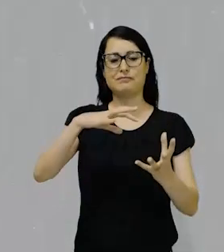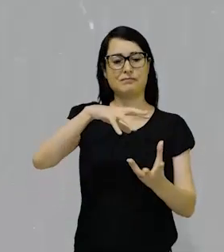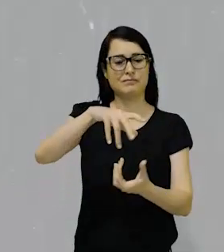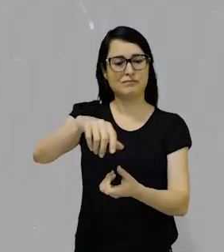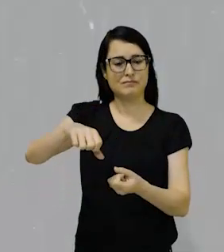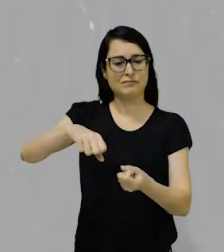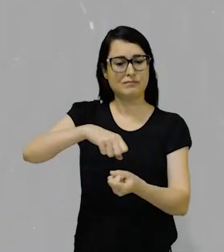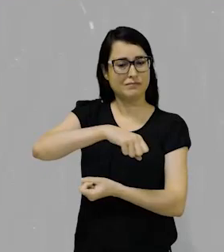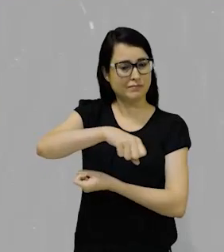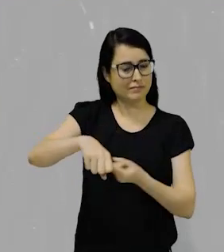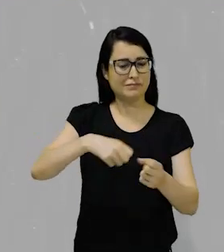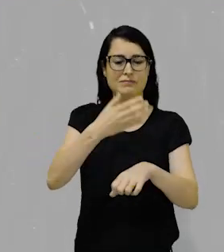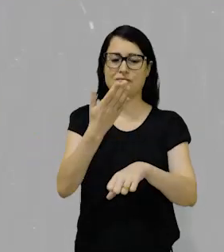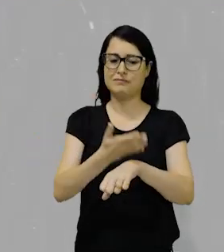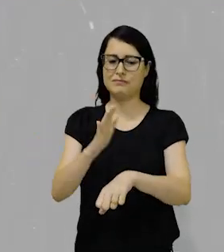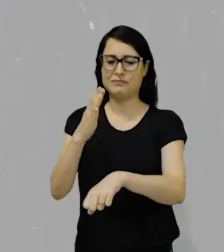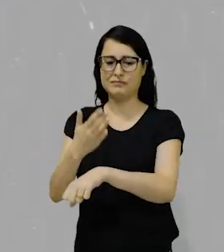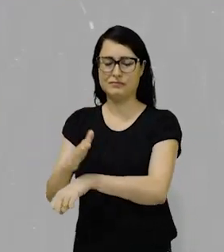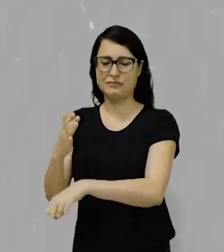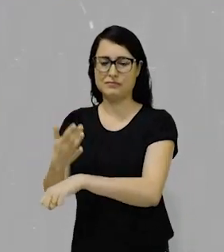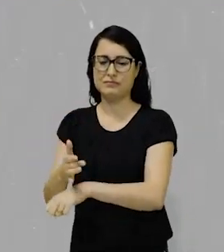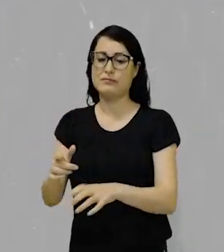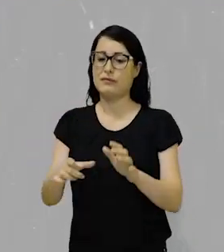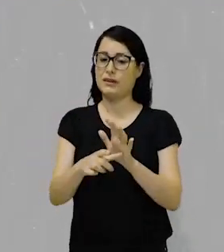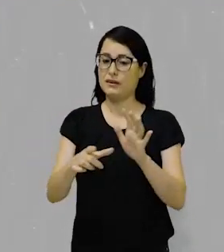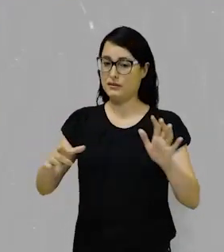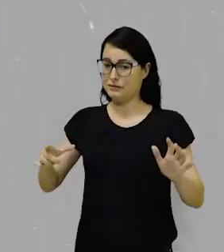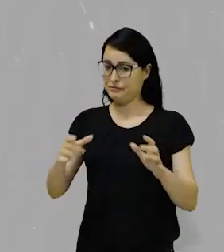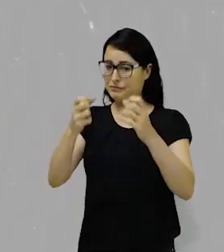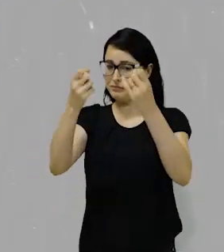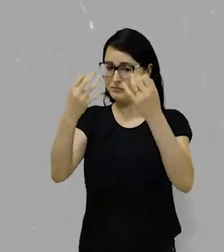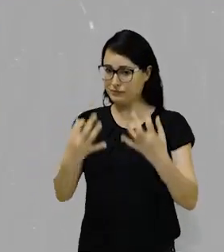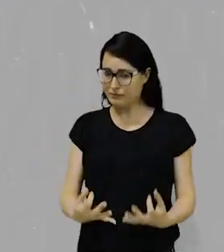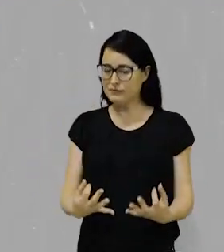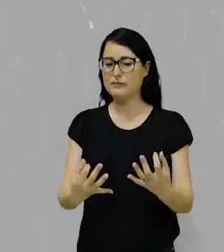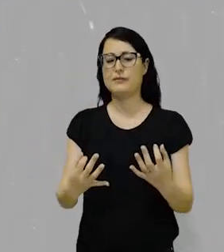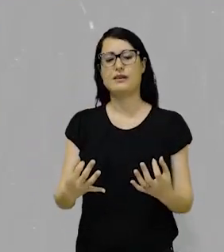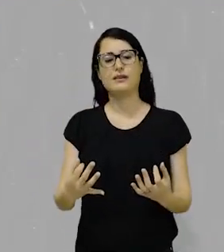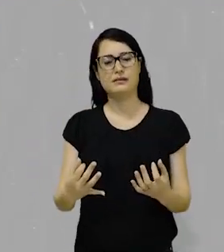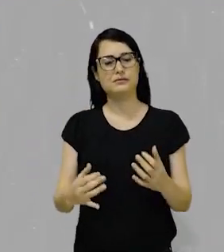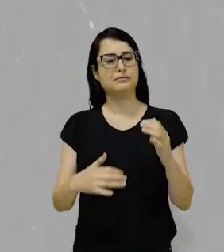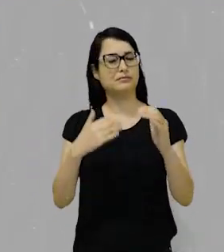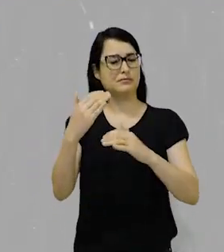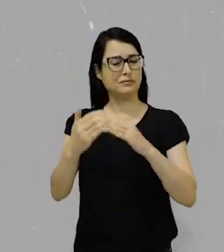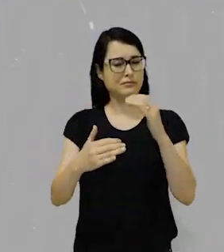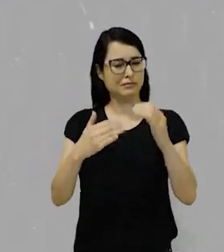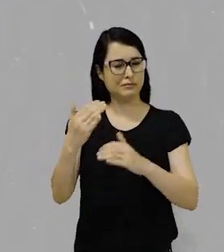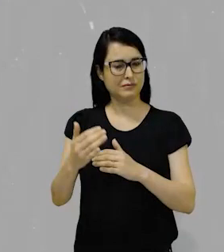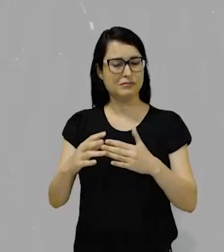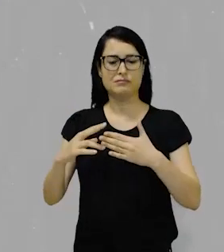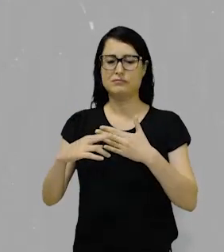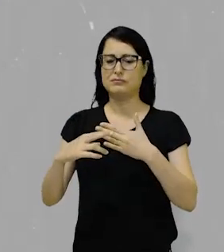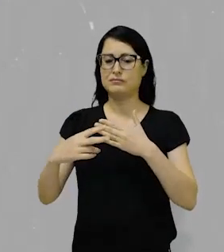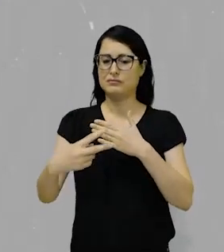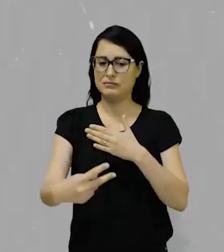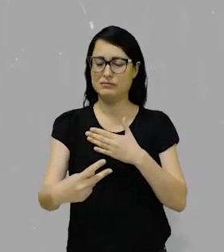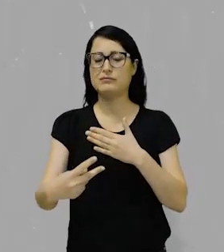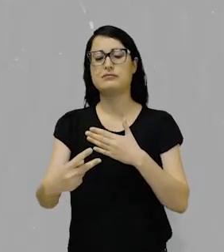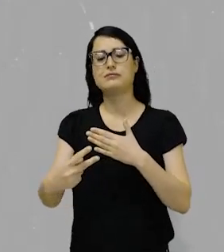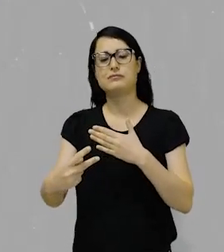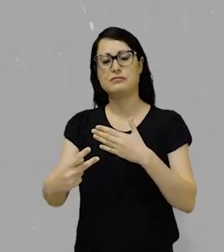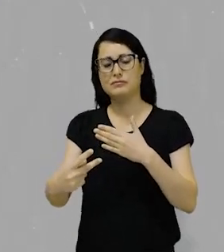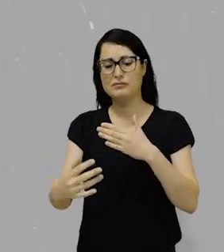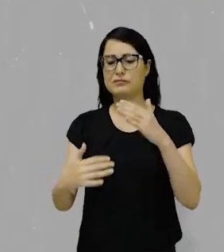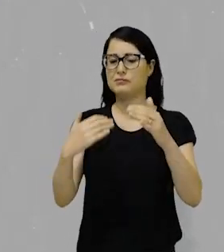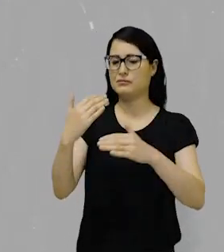e suas práticas, tá? Antes de falar sobre o desenvolvimento em si, até porque ele é uma consequência também de um